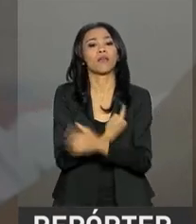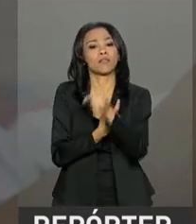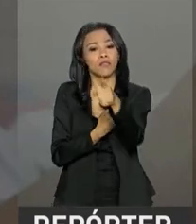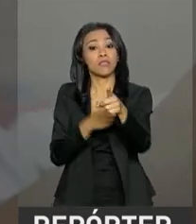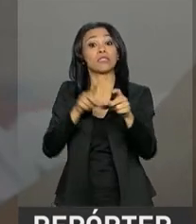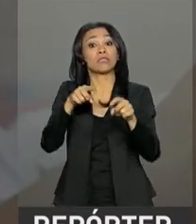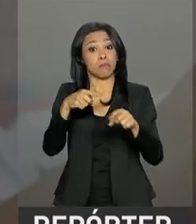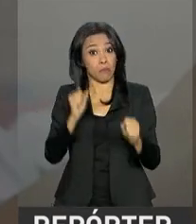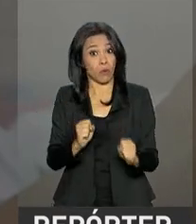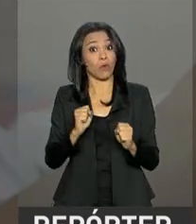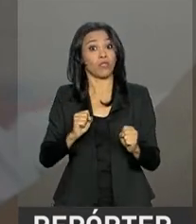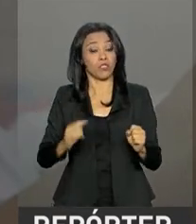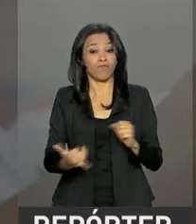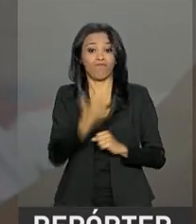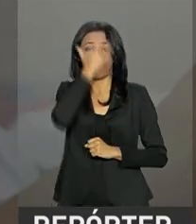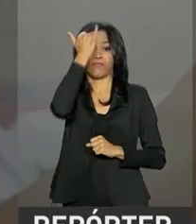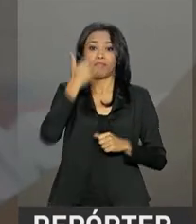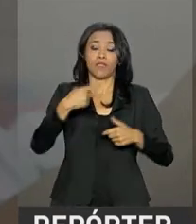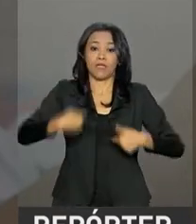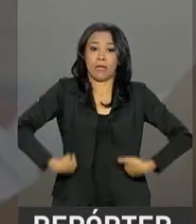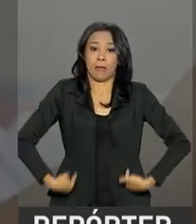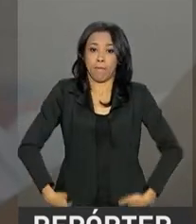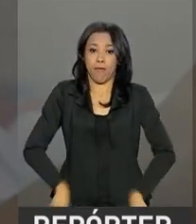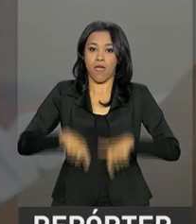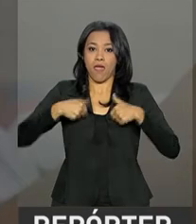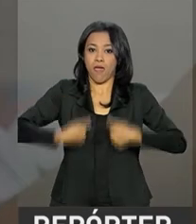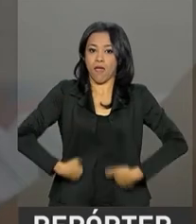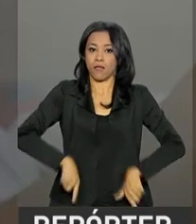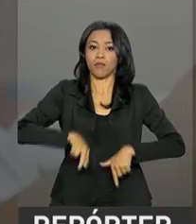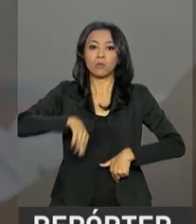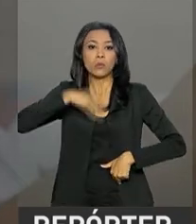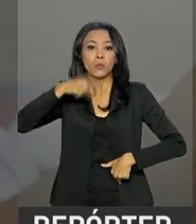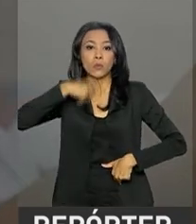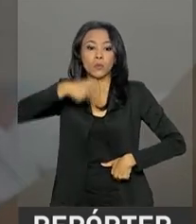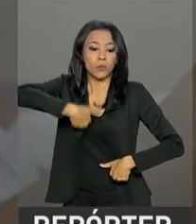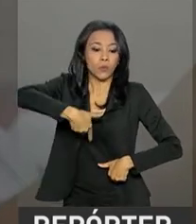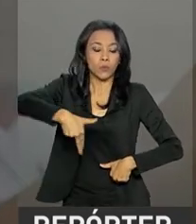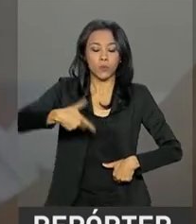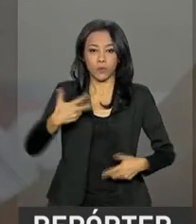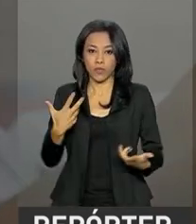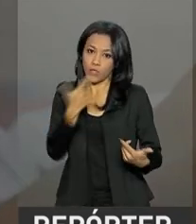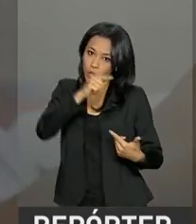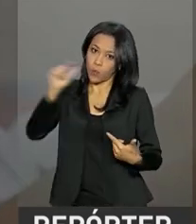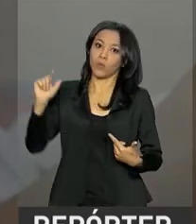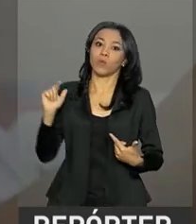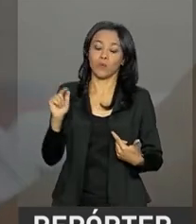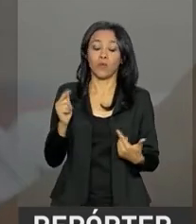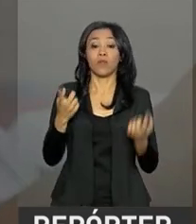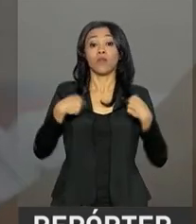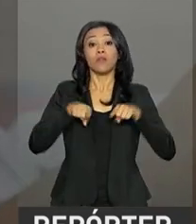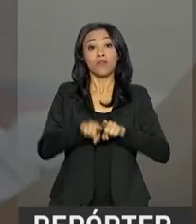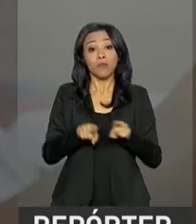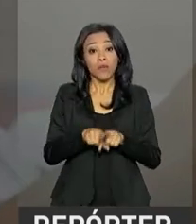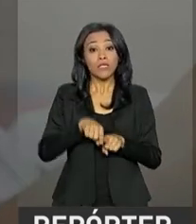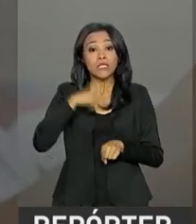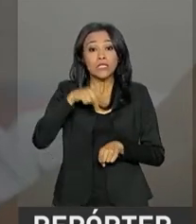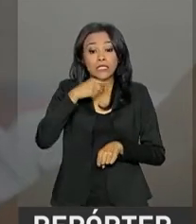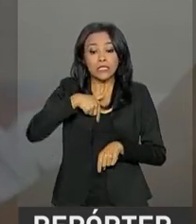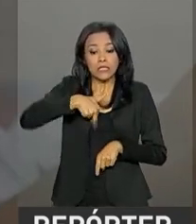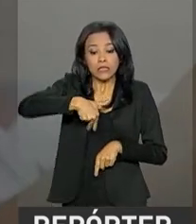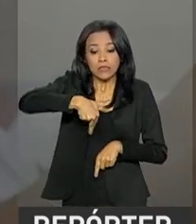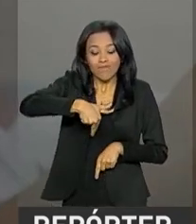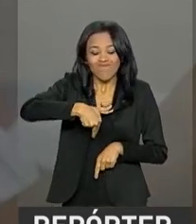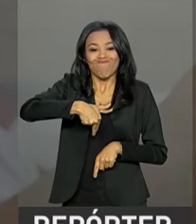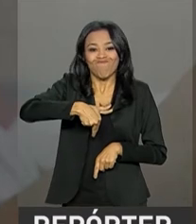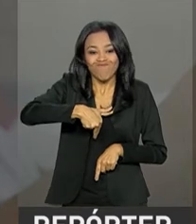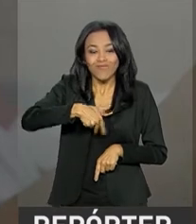sequelas permanentes nas pernas com perda da força muscular e dos reflexos além das dificuldades para andar a pólio